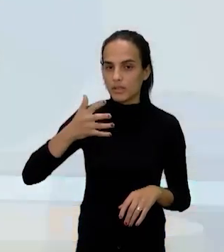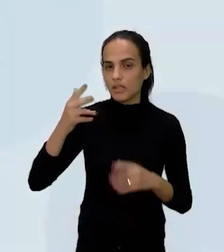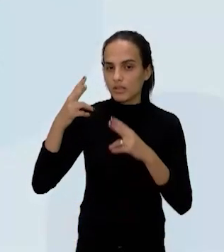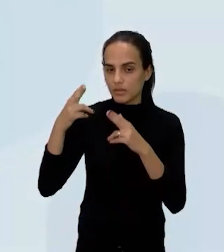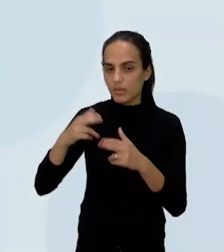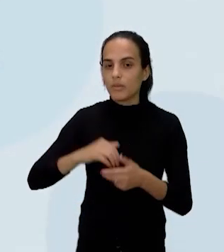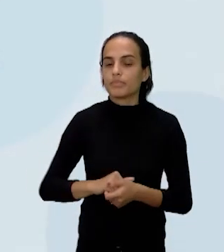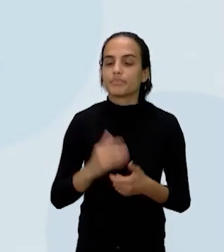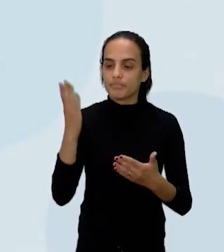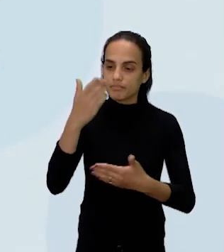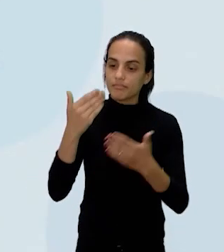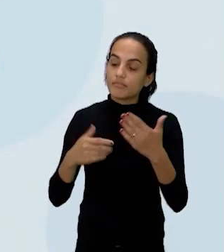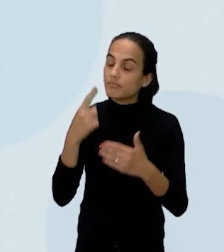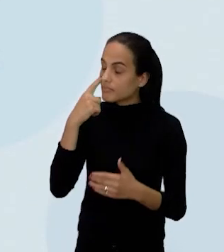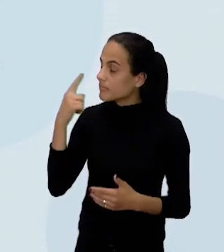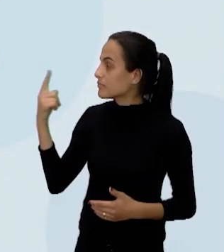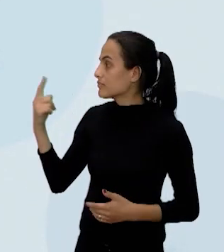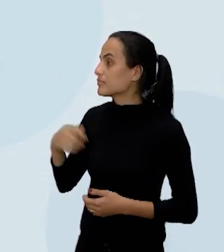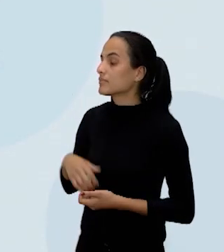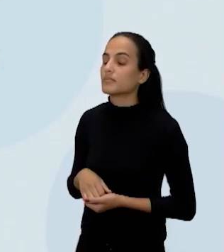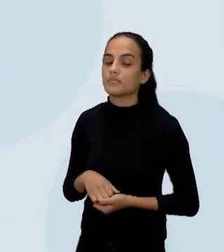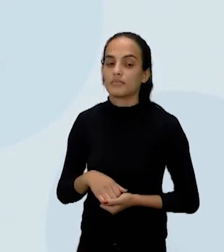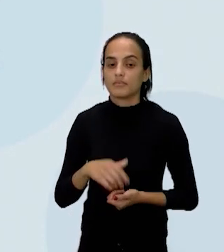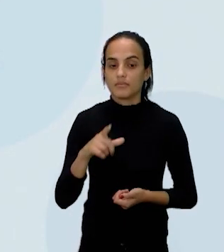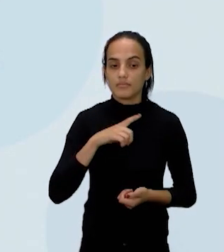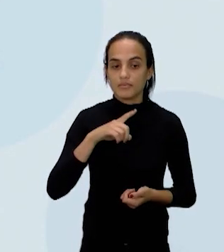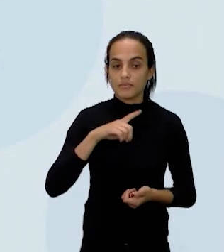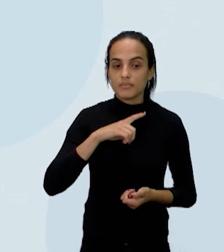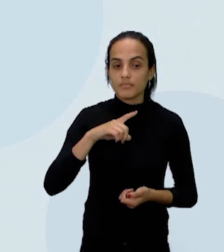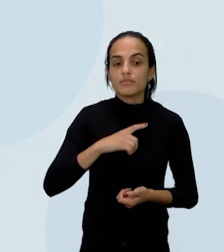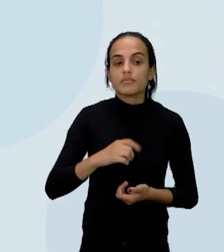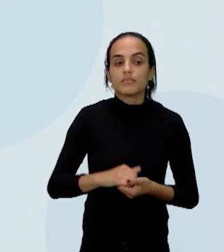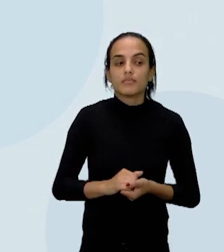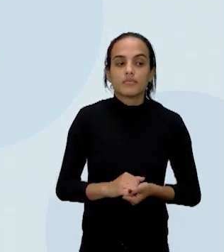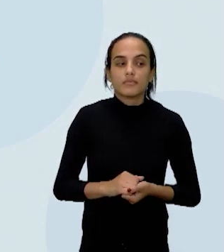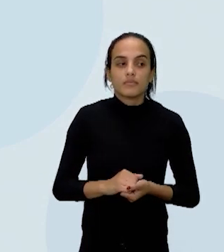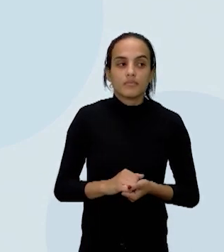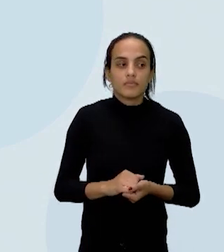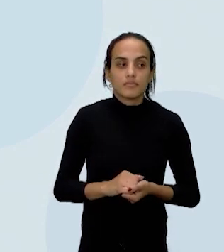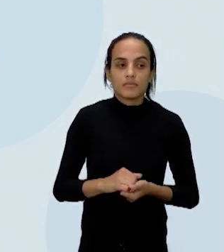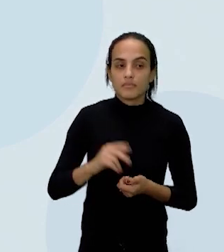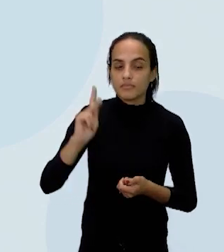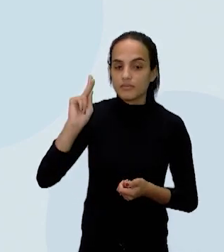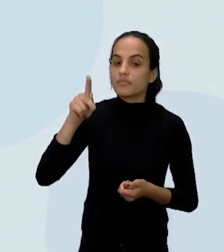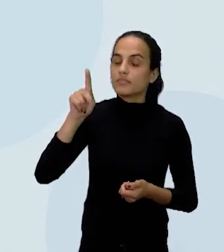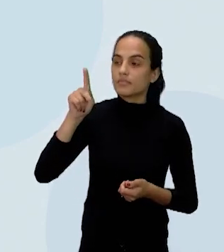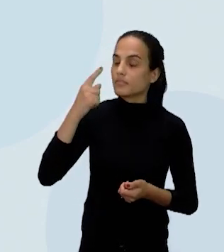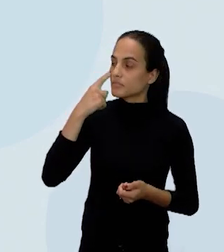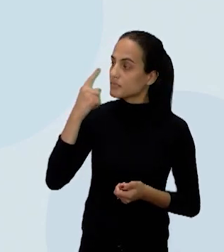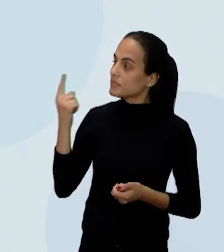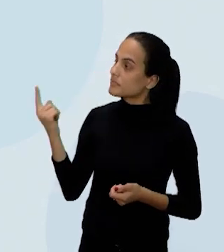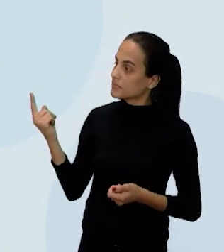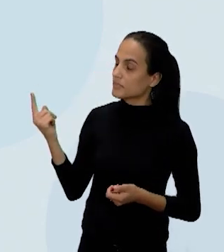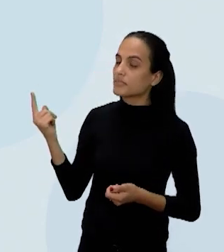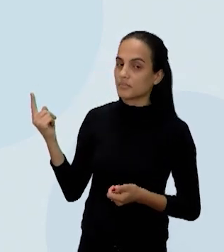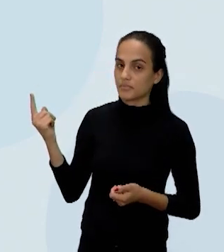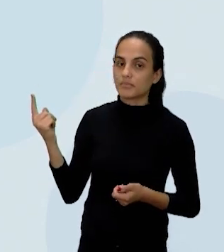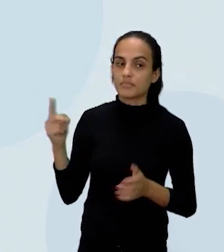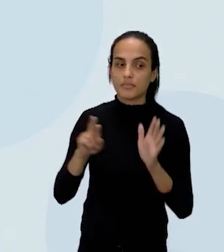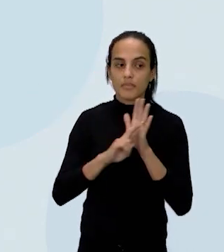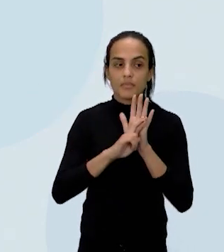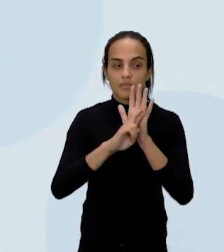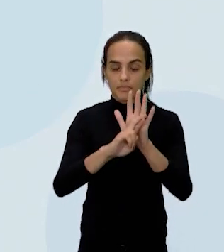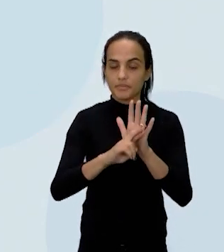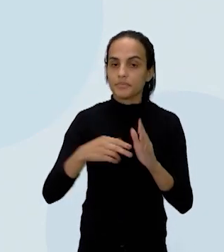slide, tem a fórmula. Tem um asterístico K. Esse K, ele representa a constante